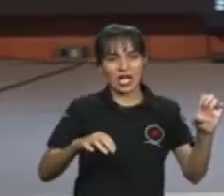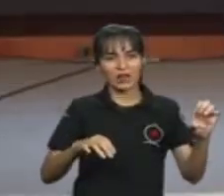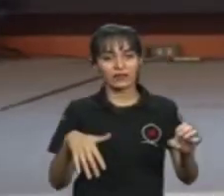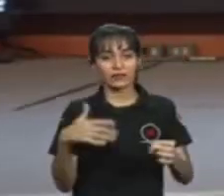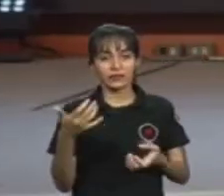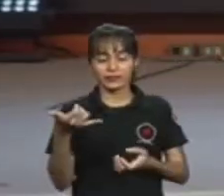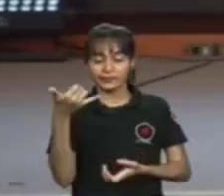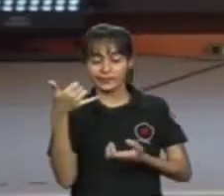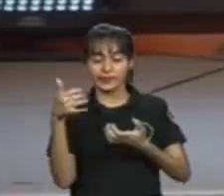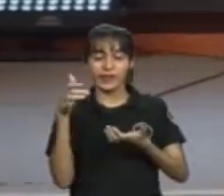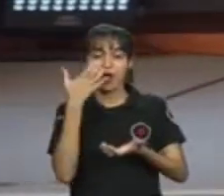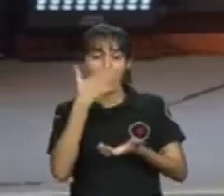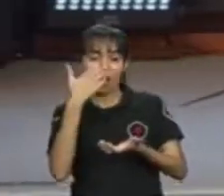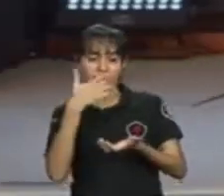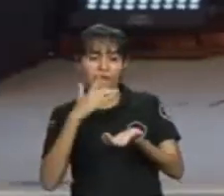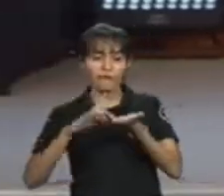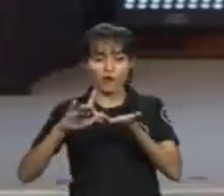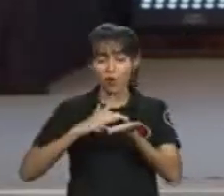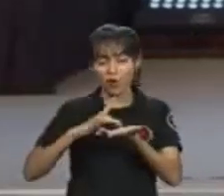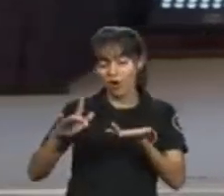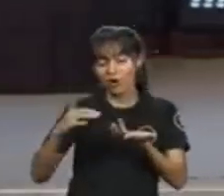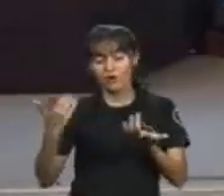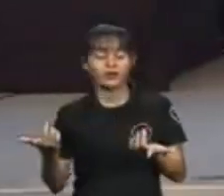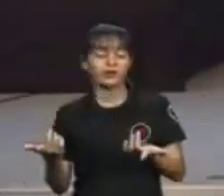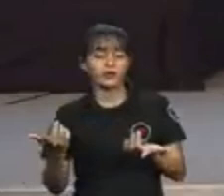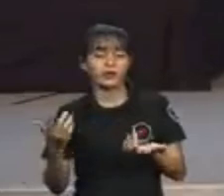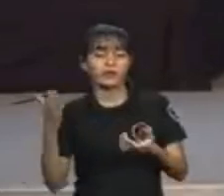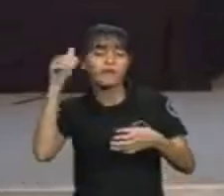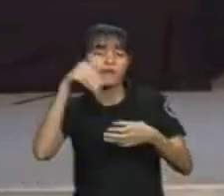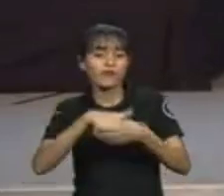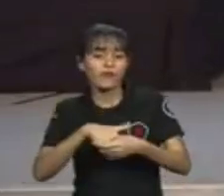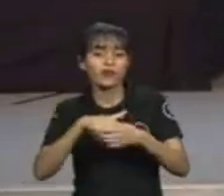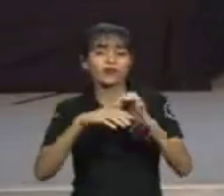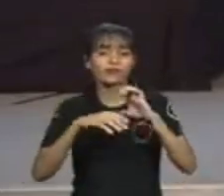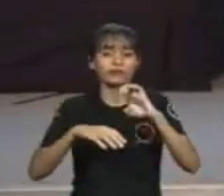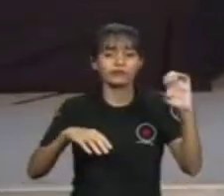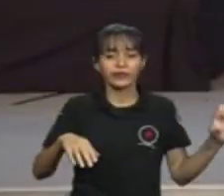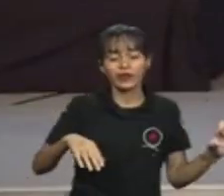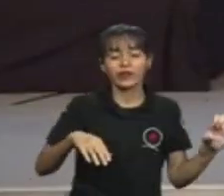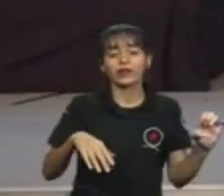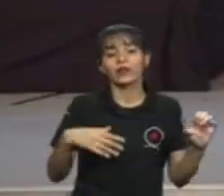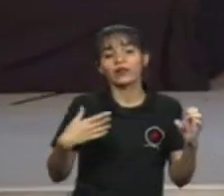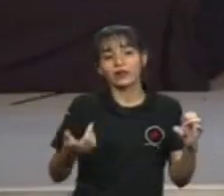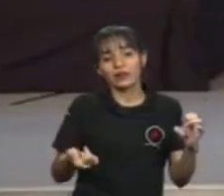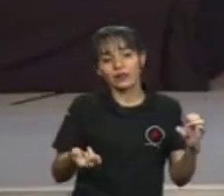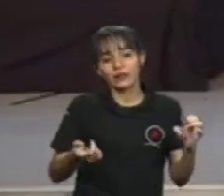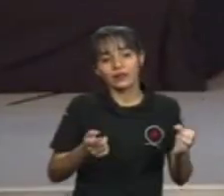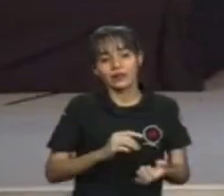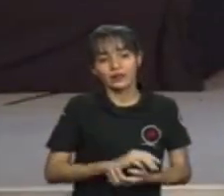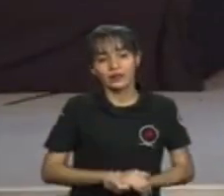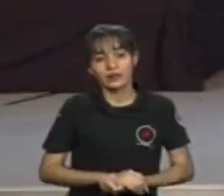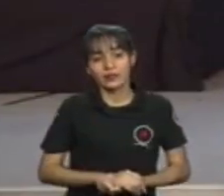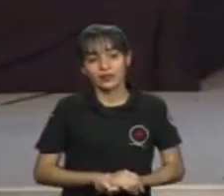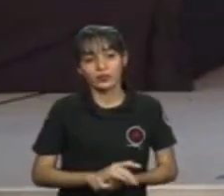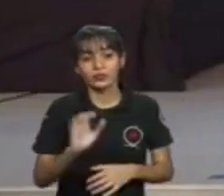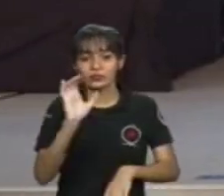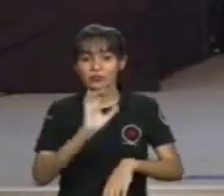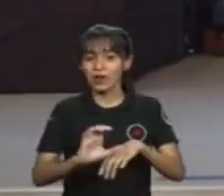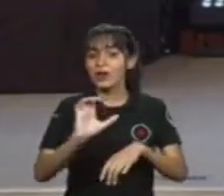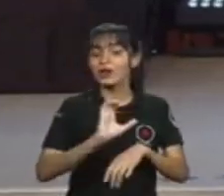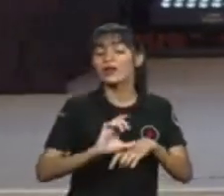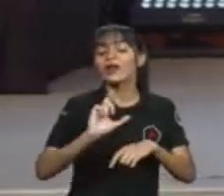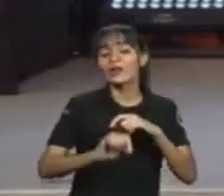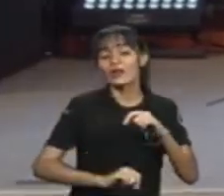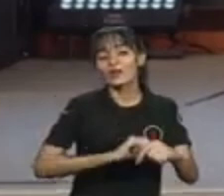mão. É muito fácil falar que vai votar no Partido das Trevas cursando uma faculdade paga pelos